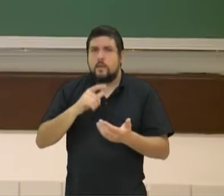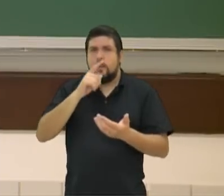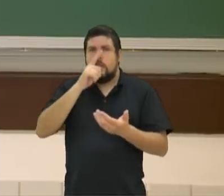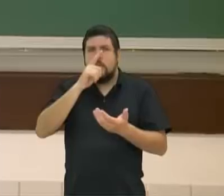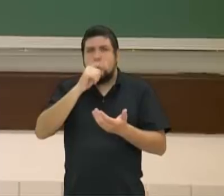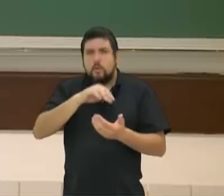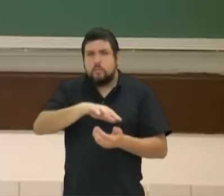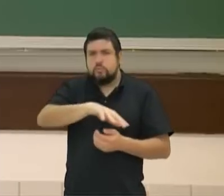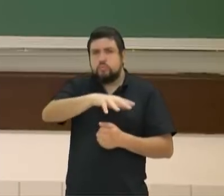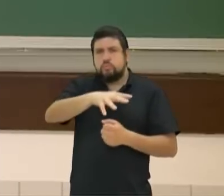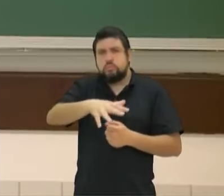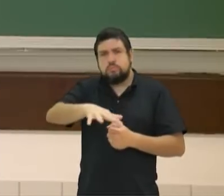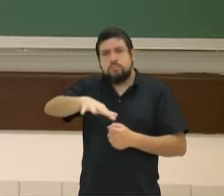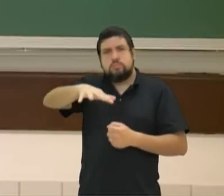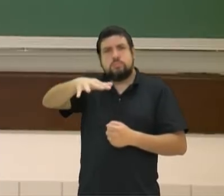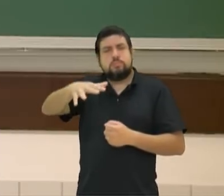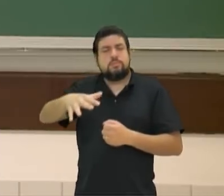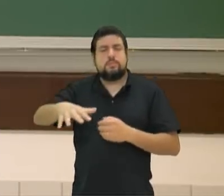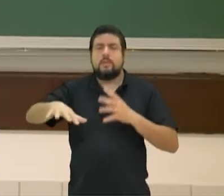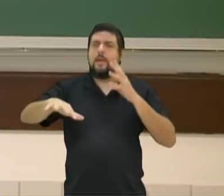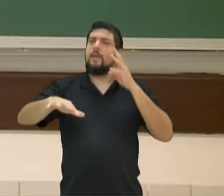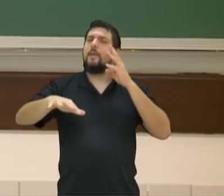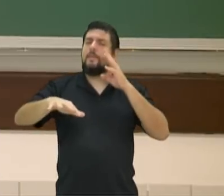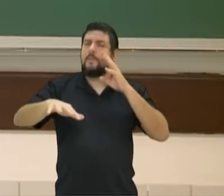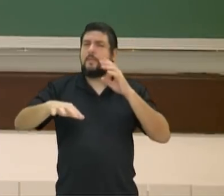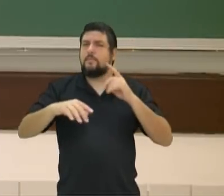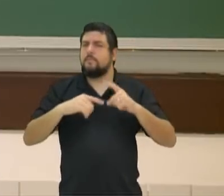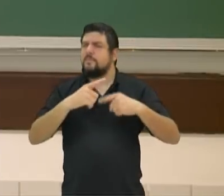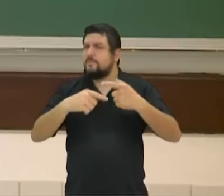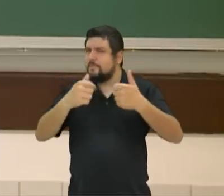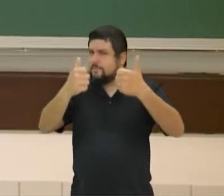coisa. Mas isso é conversa para outra hora.